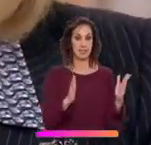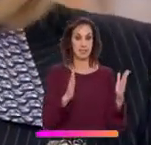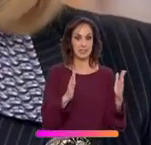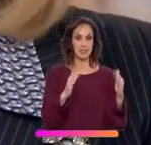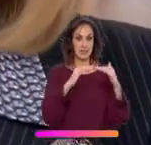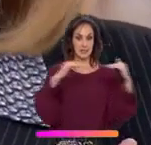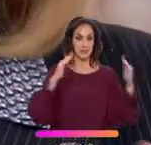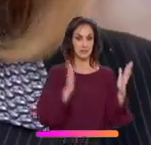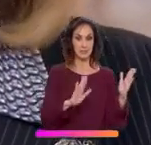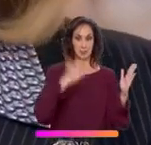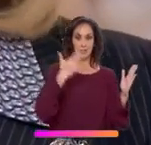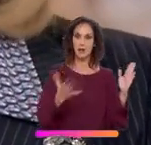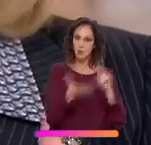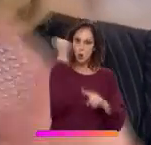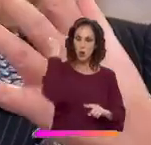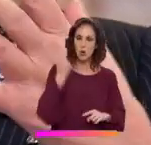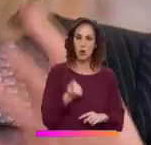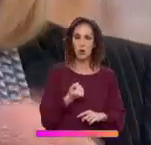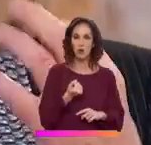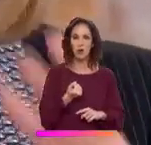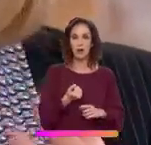capazes, porque se reparar bem,